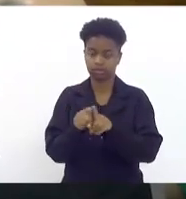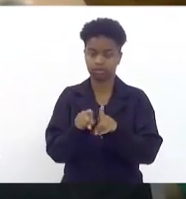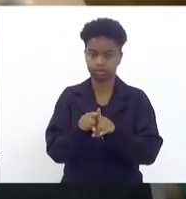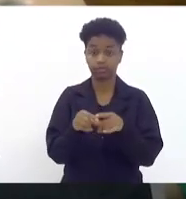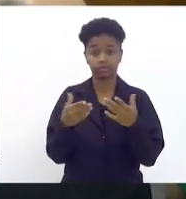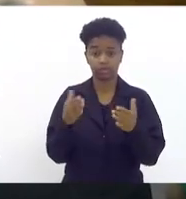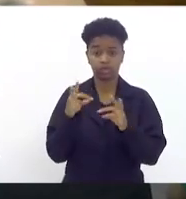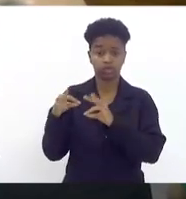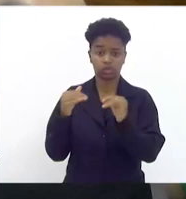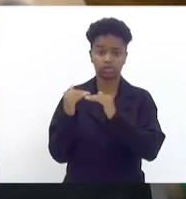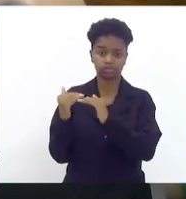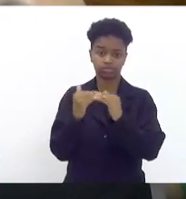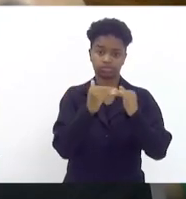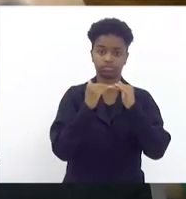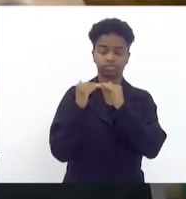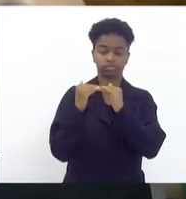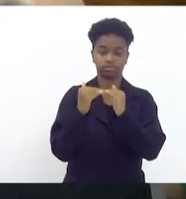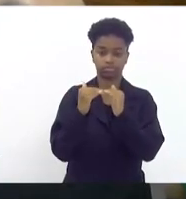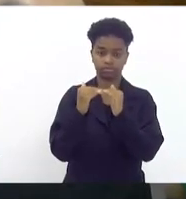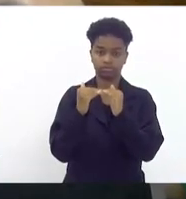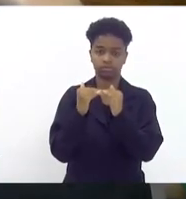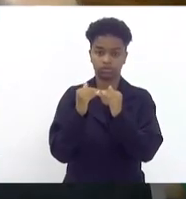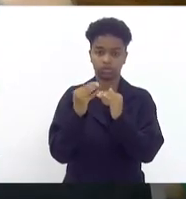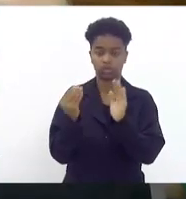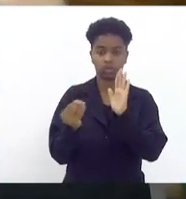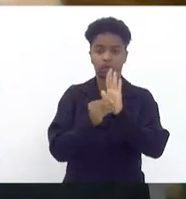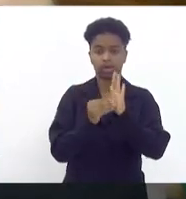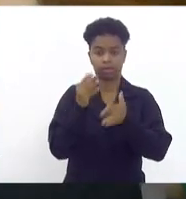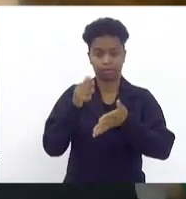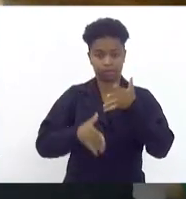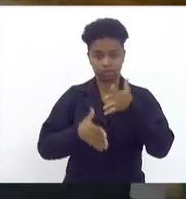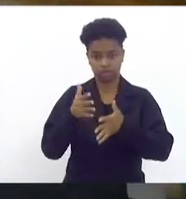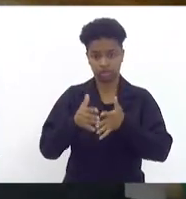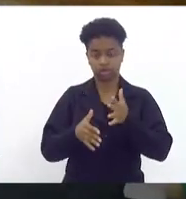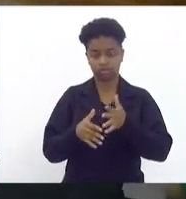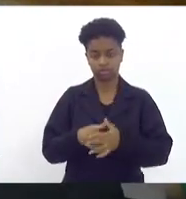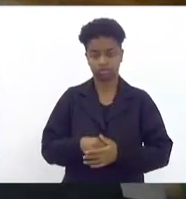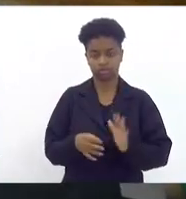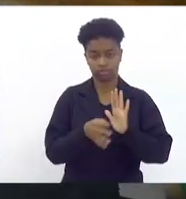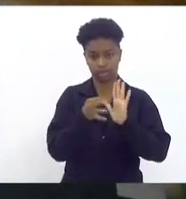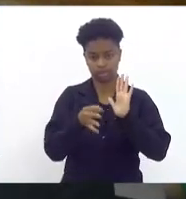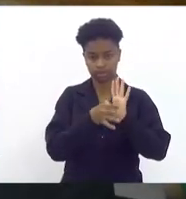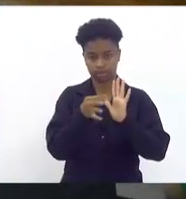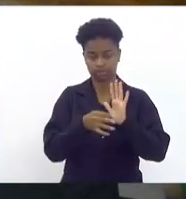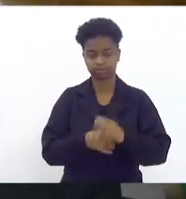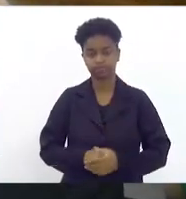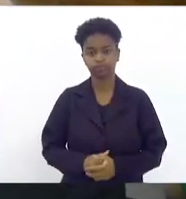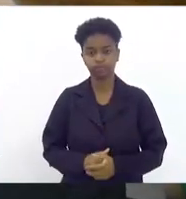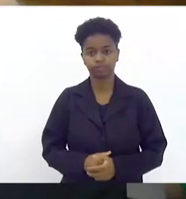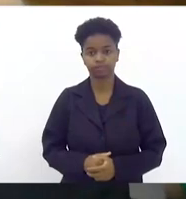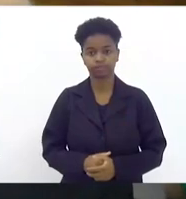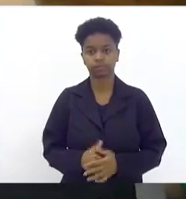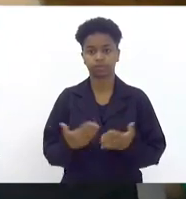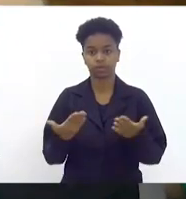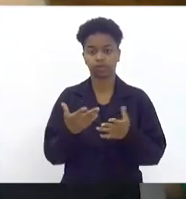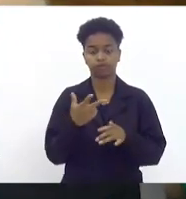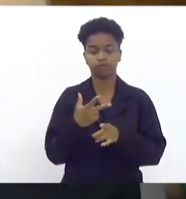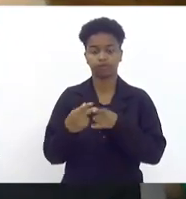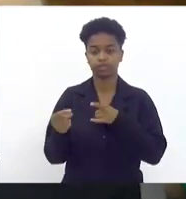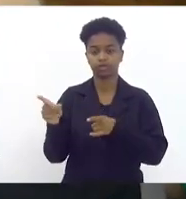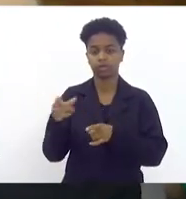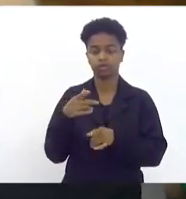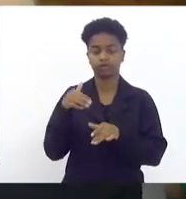por unanimidade, prejudicado o voto do relator original, vencido o